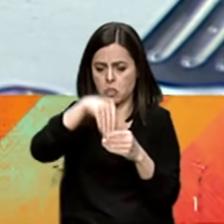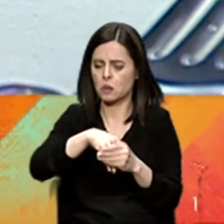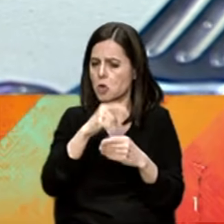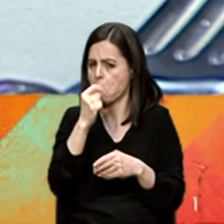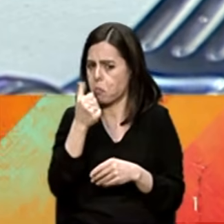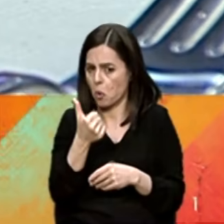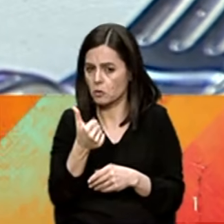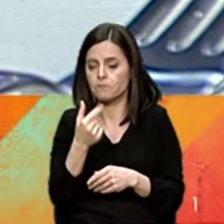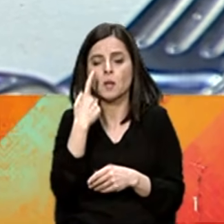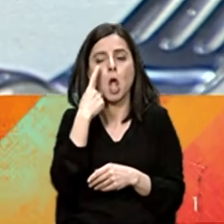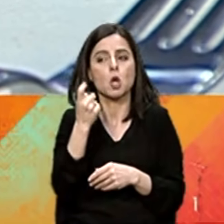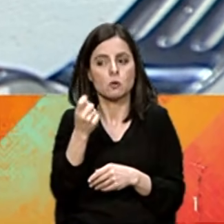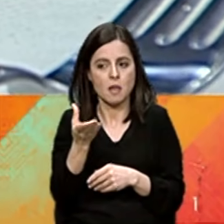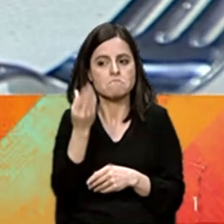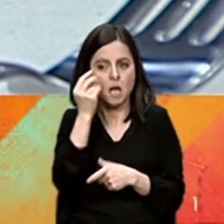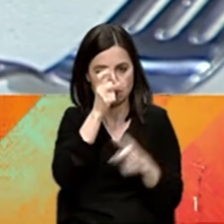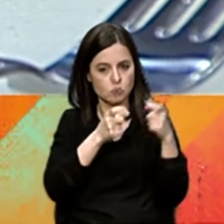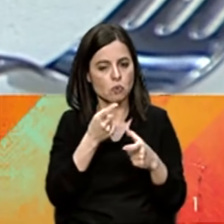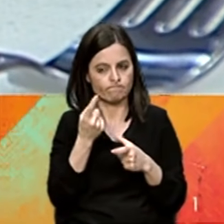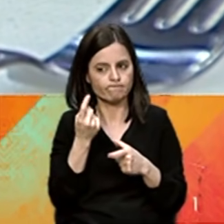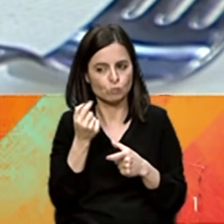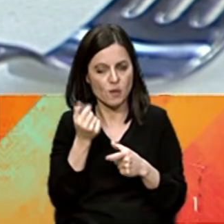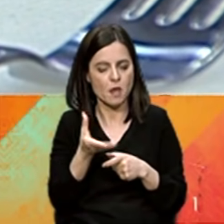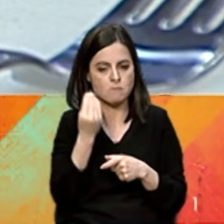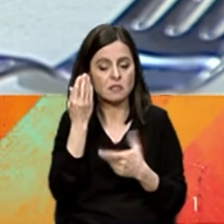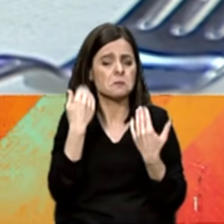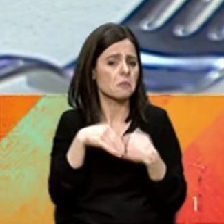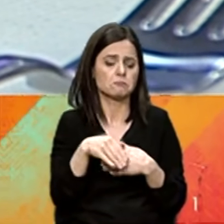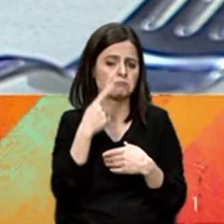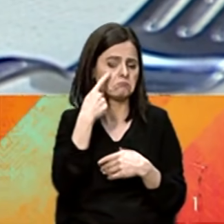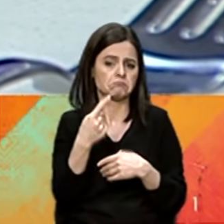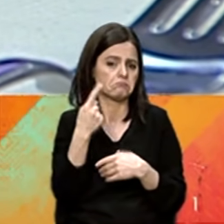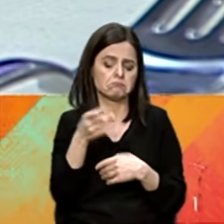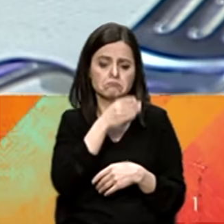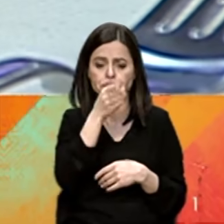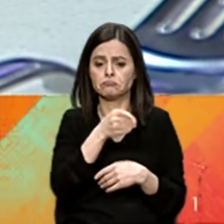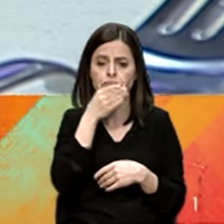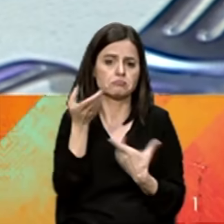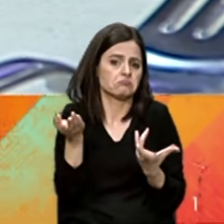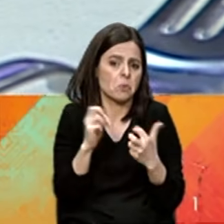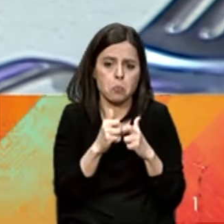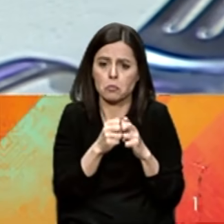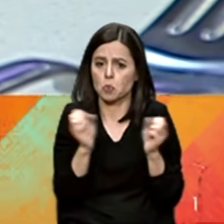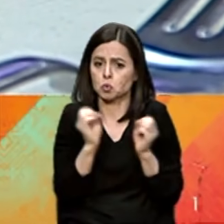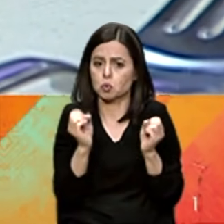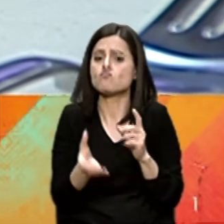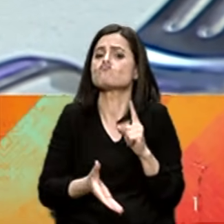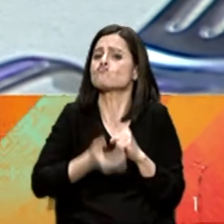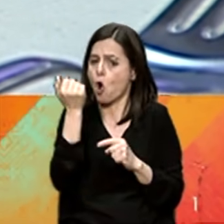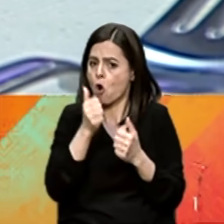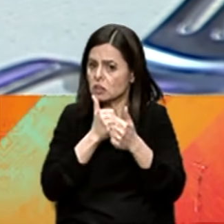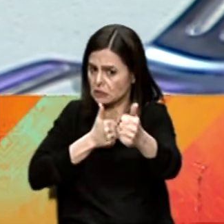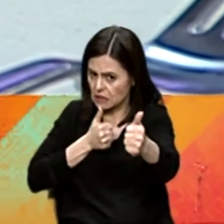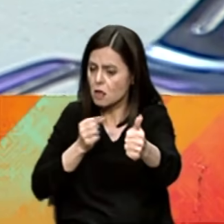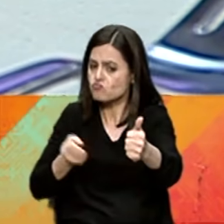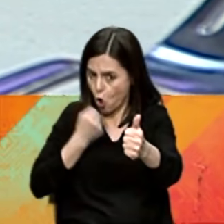Hoje também notei, já notei um bocadinho mais, mas mesmo assim faz-se a viagem sem problemas. Conseguem manter distância